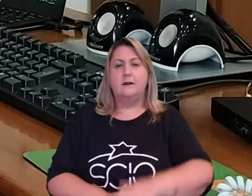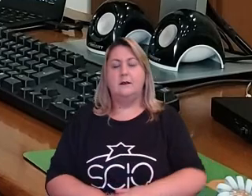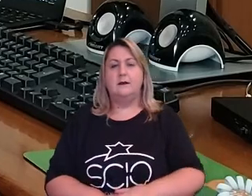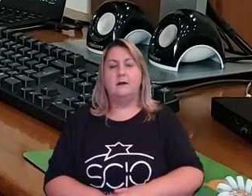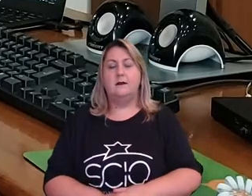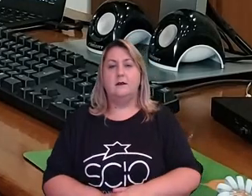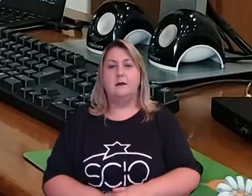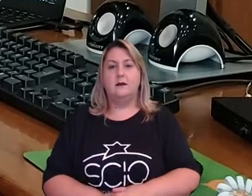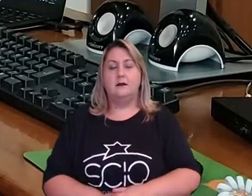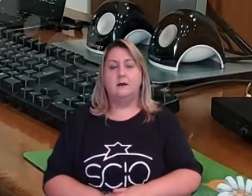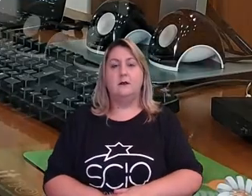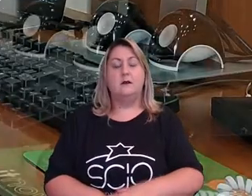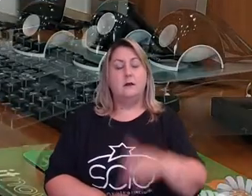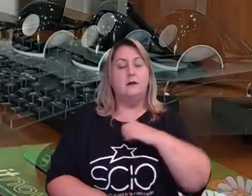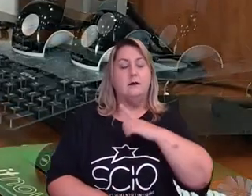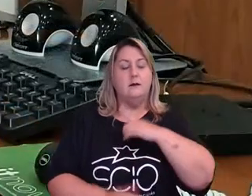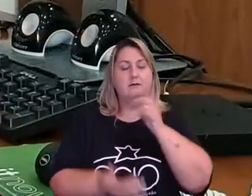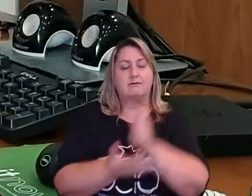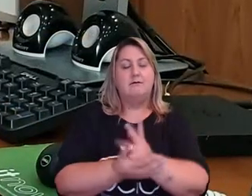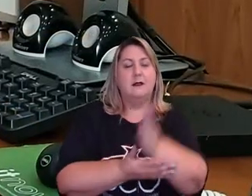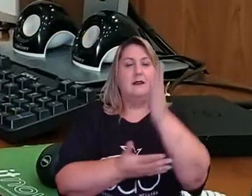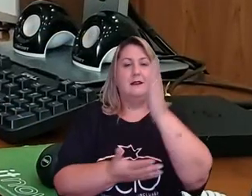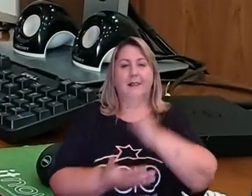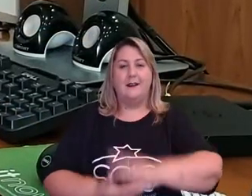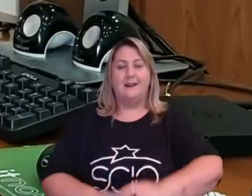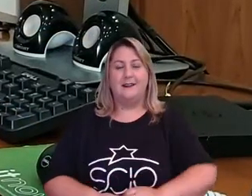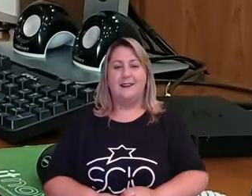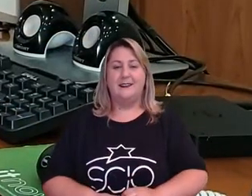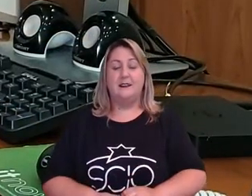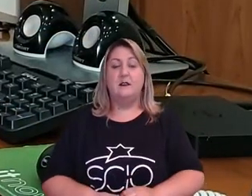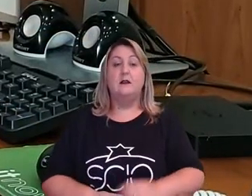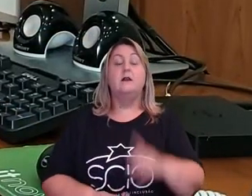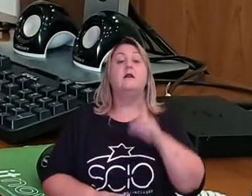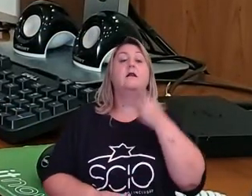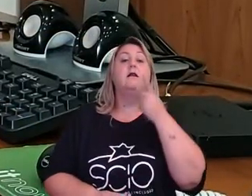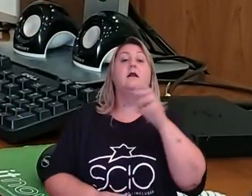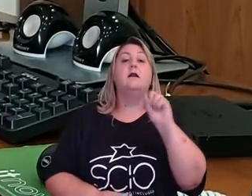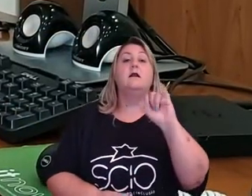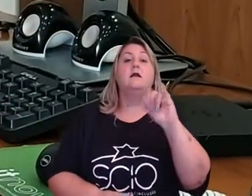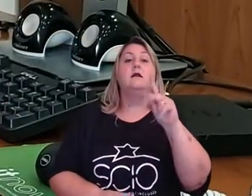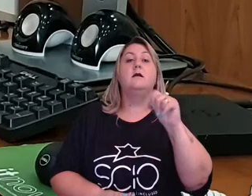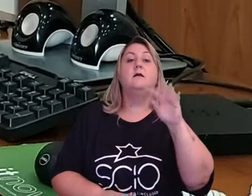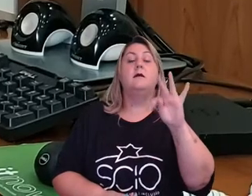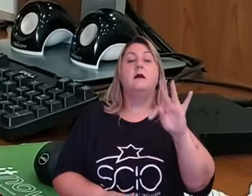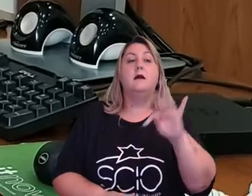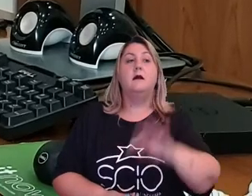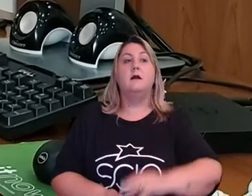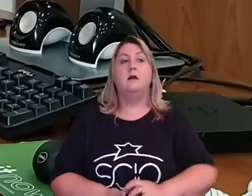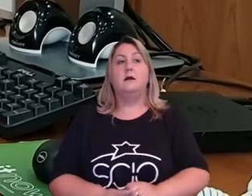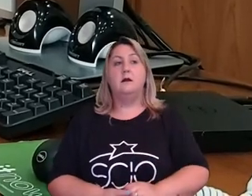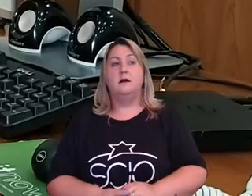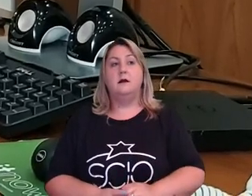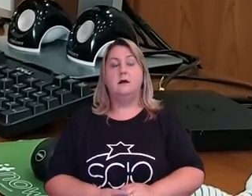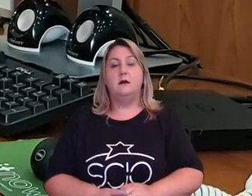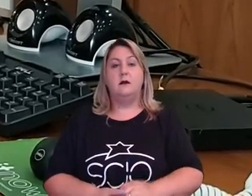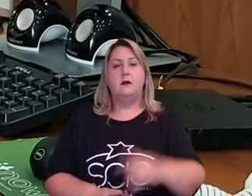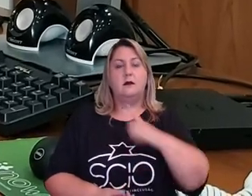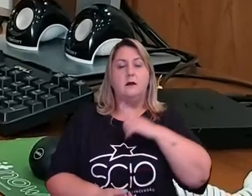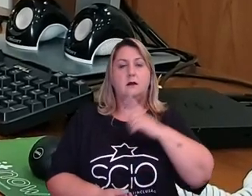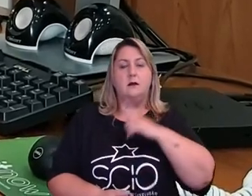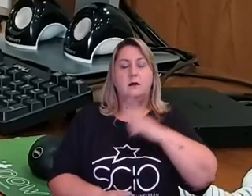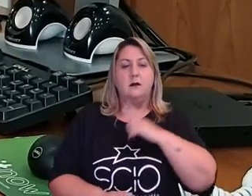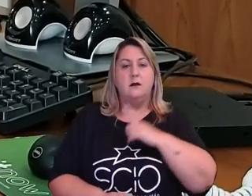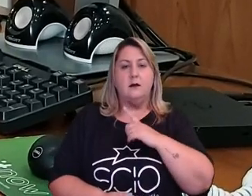nós seremos seres humanos melhores. Bom, falando um pouco da CIPAT agora, né? Uma CIPAT integrada online,